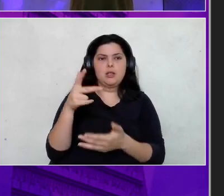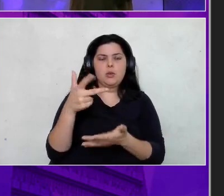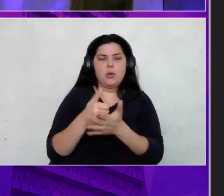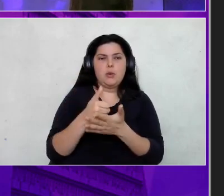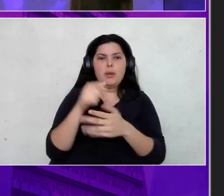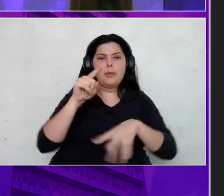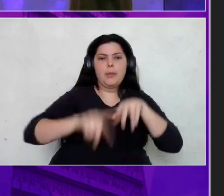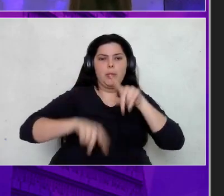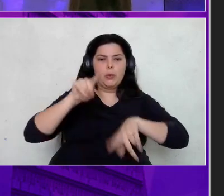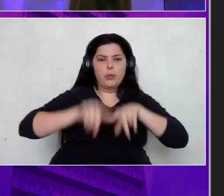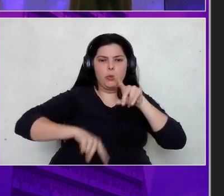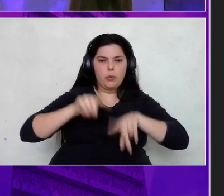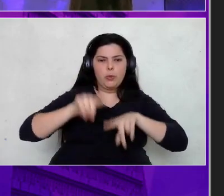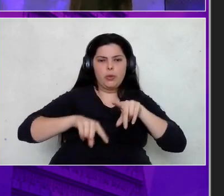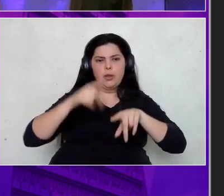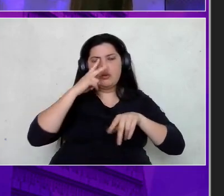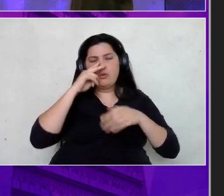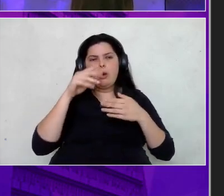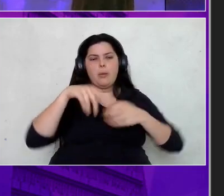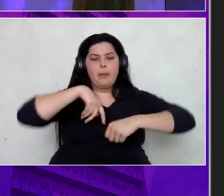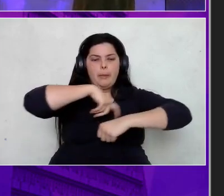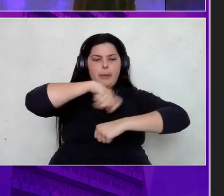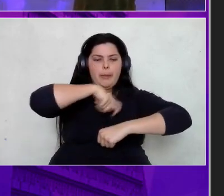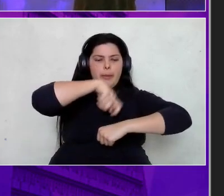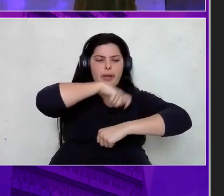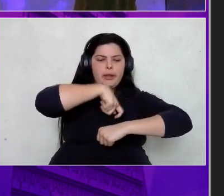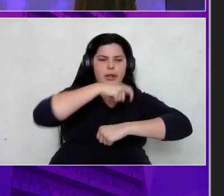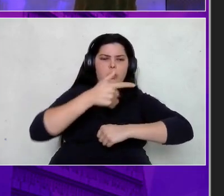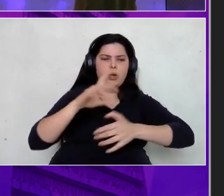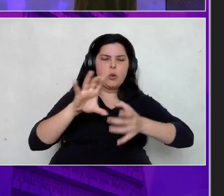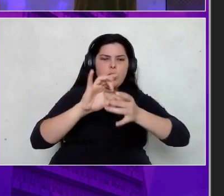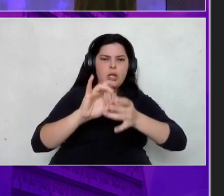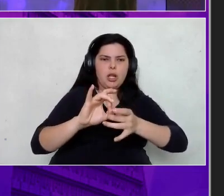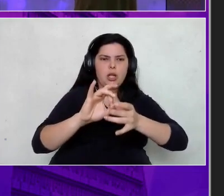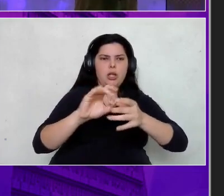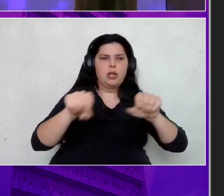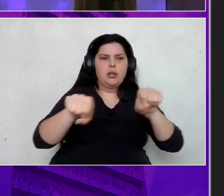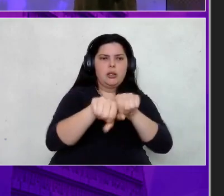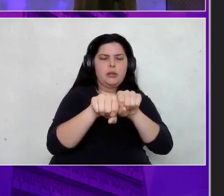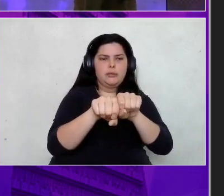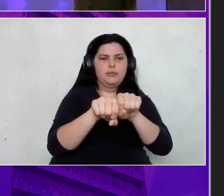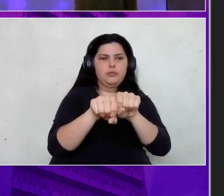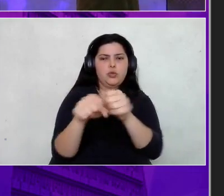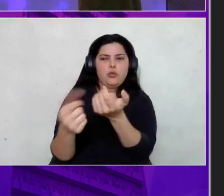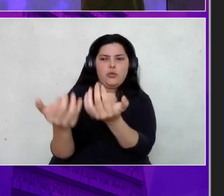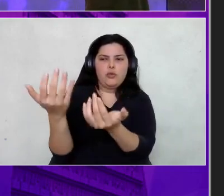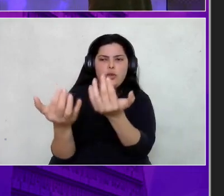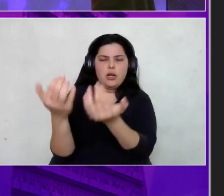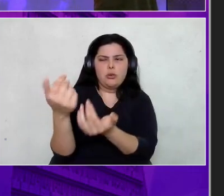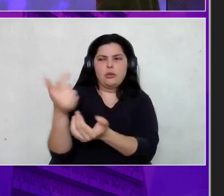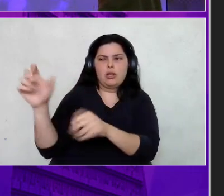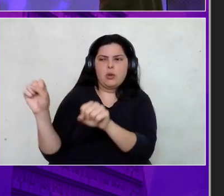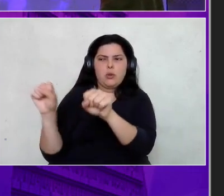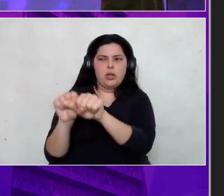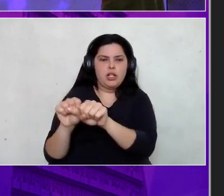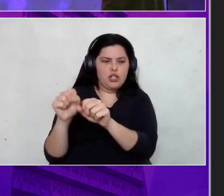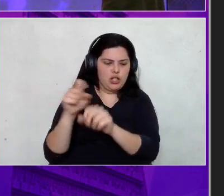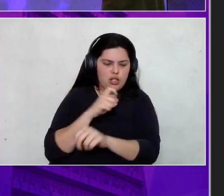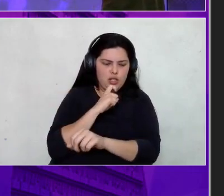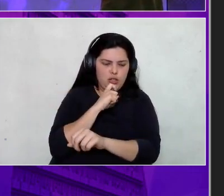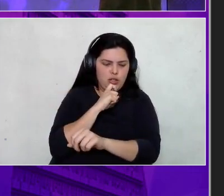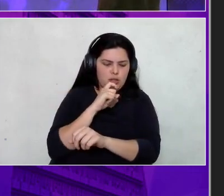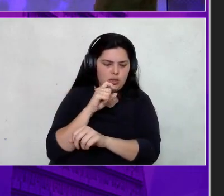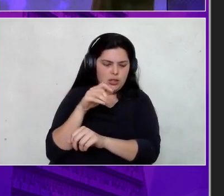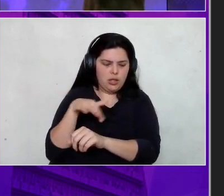uma batedeira que não esteja conectada com o fogão e que não esteja conectada com a geladeira.